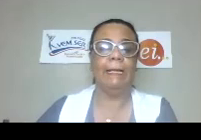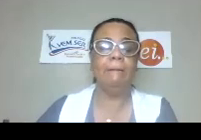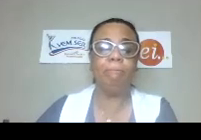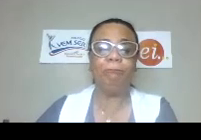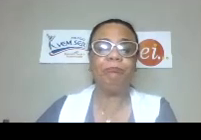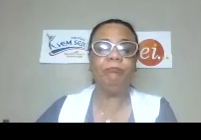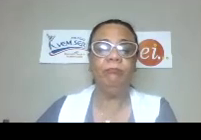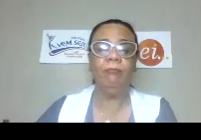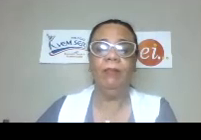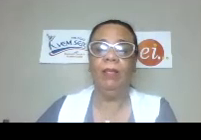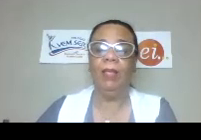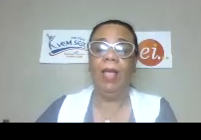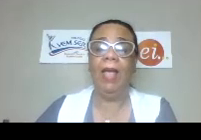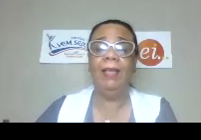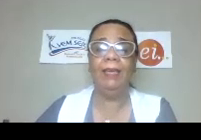gravada, tá?